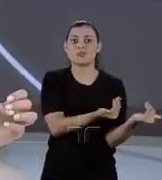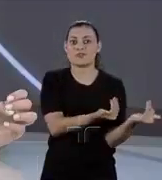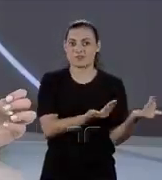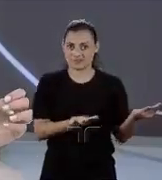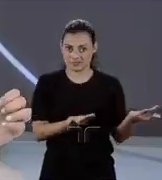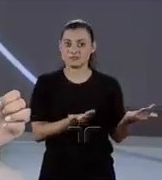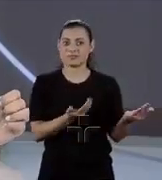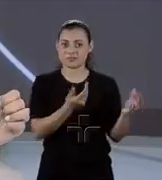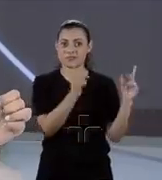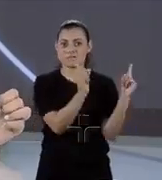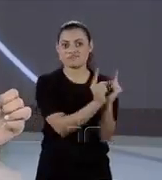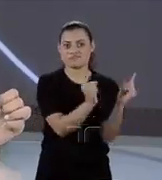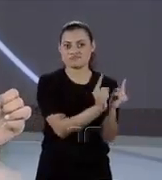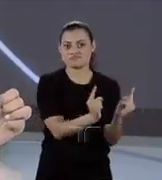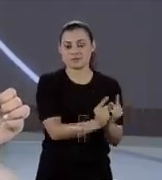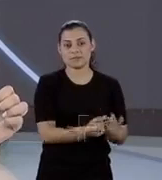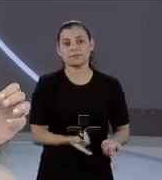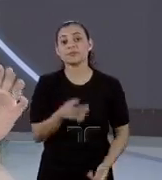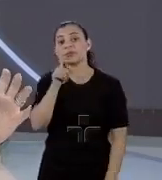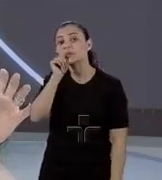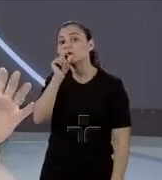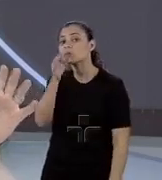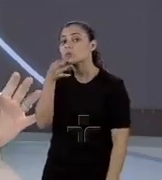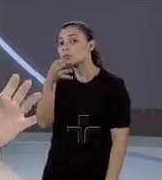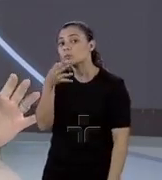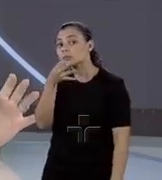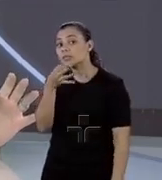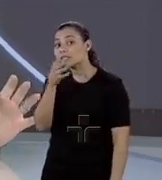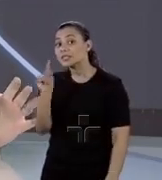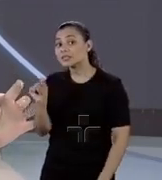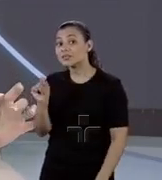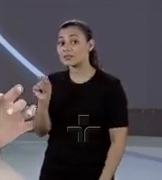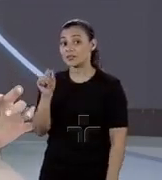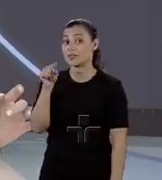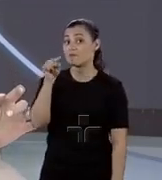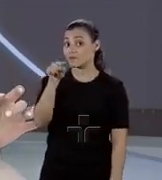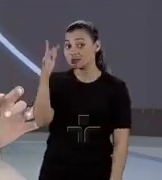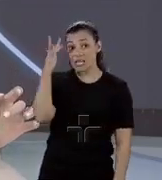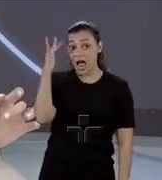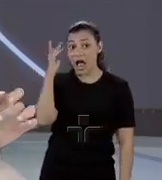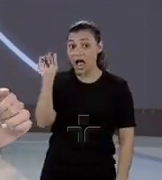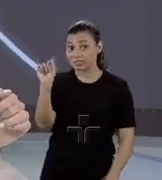O Enio Torres ele comenta assim, eu vou dizer o jeito que ele escreveu aqui. Vocês acham que,